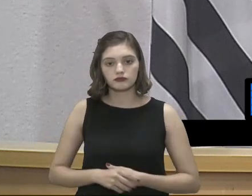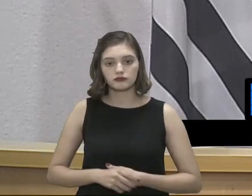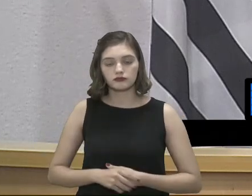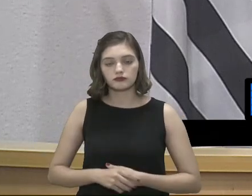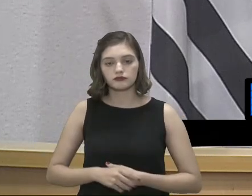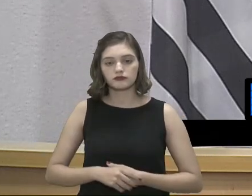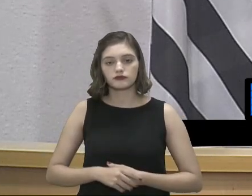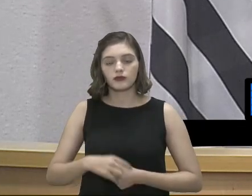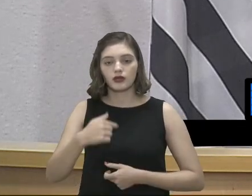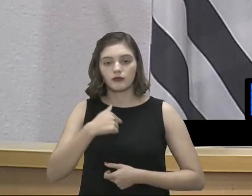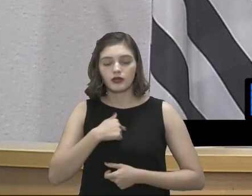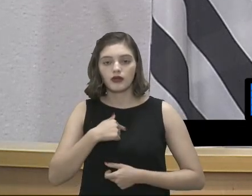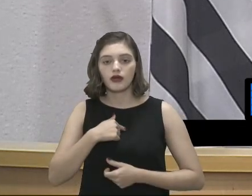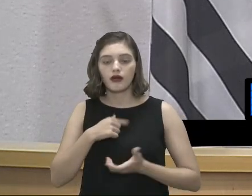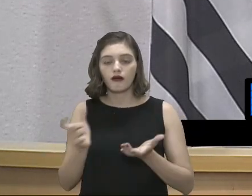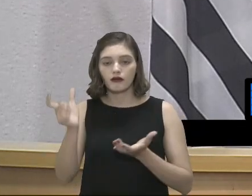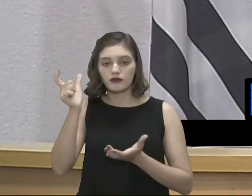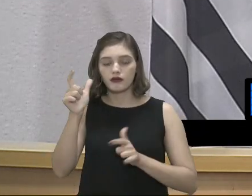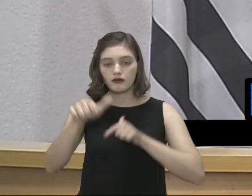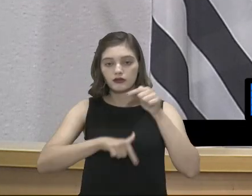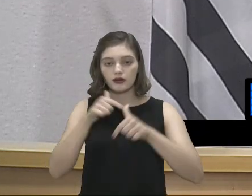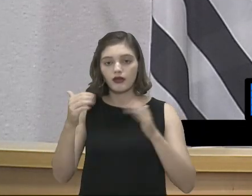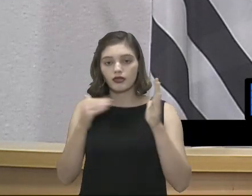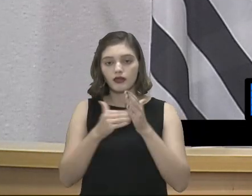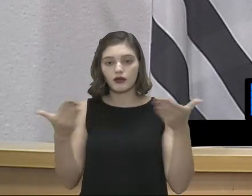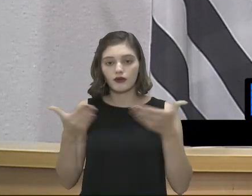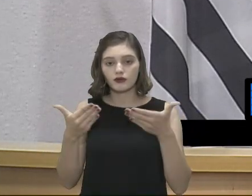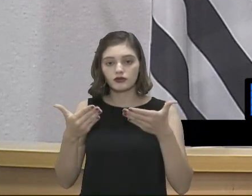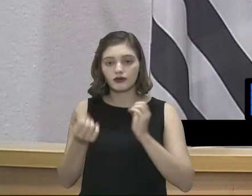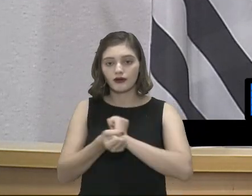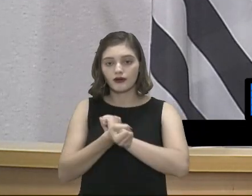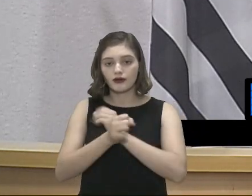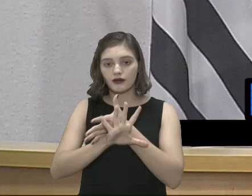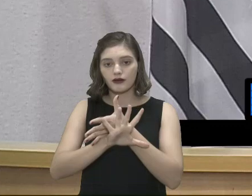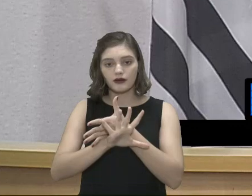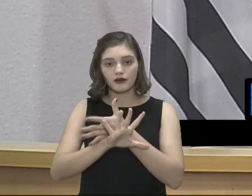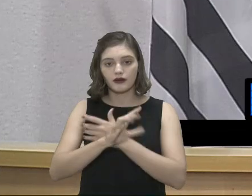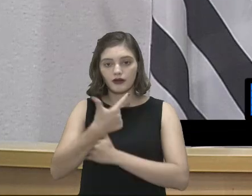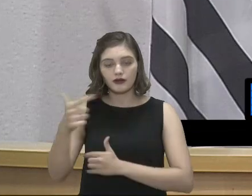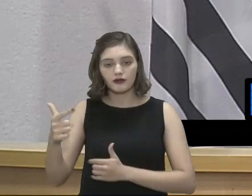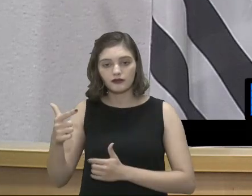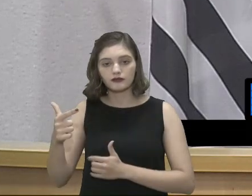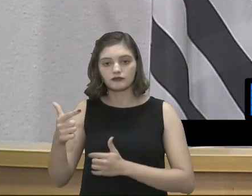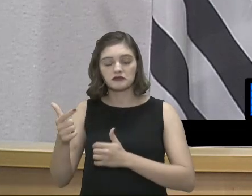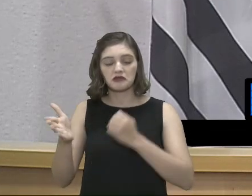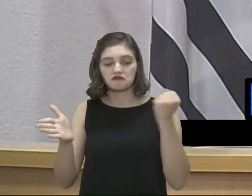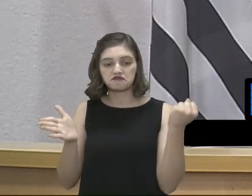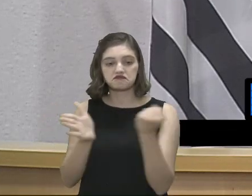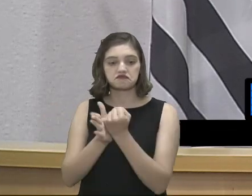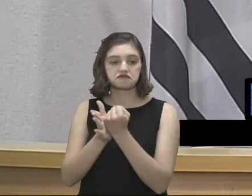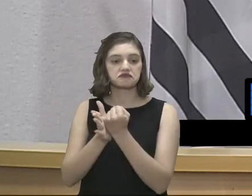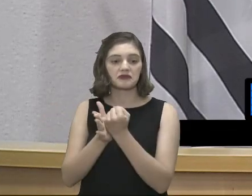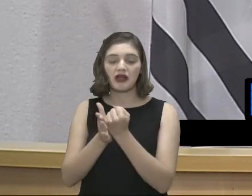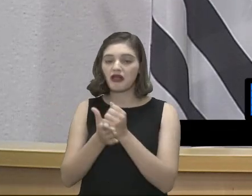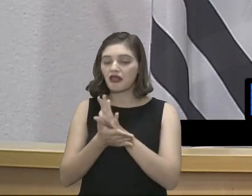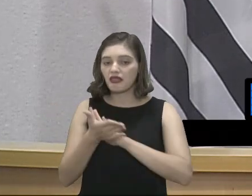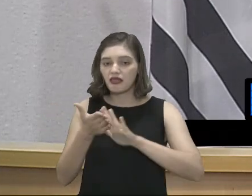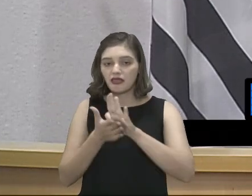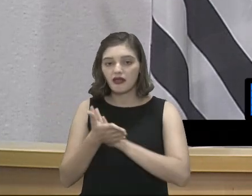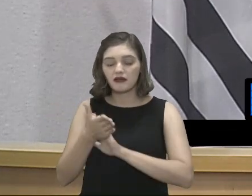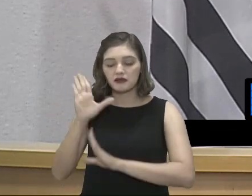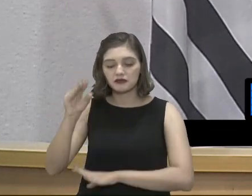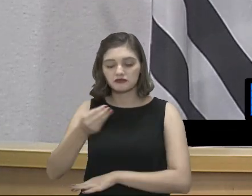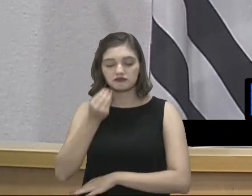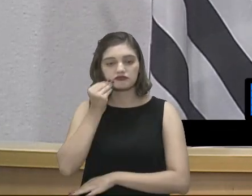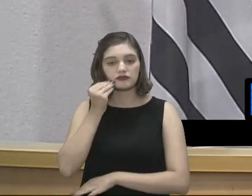minha carteira de trabalho é, até hoje, vazia, sem nenhum carimbo, sem nenhuma